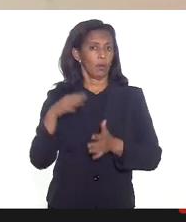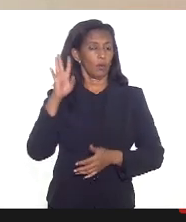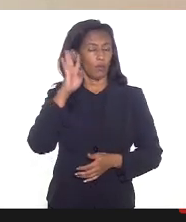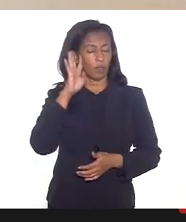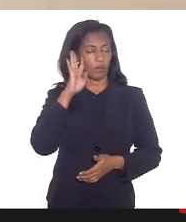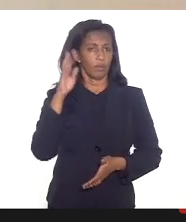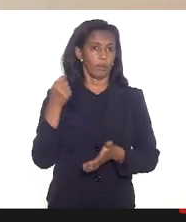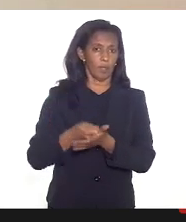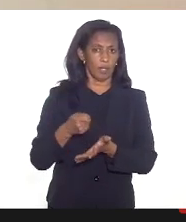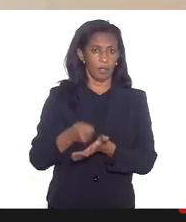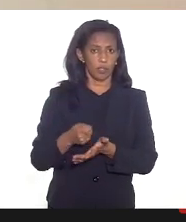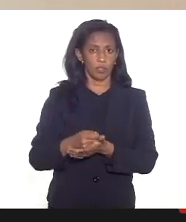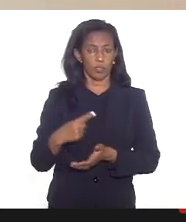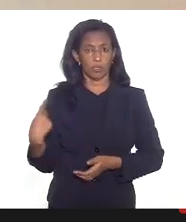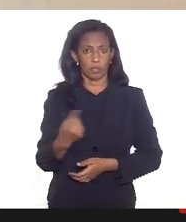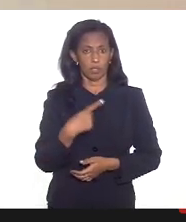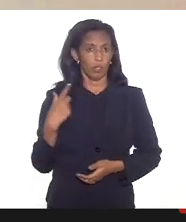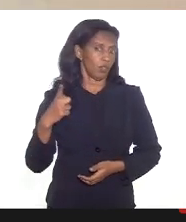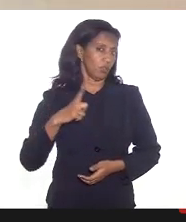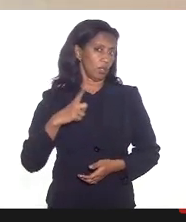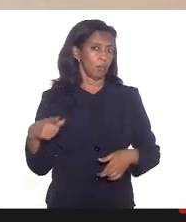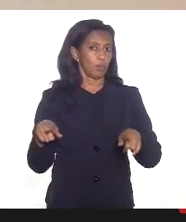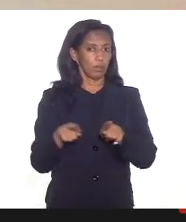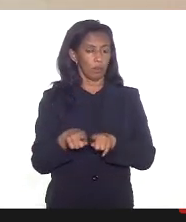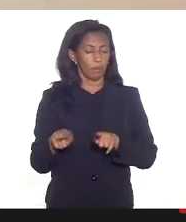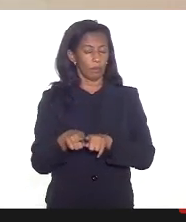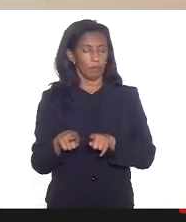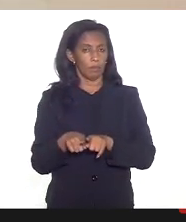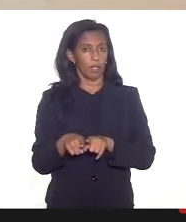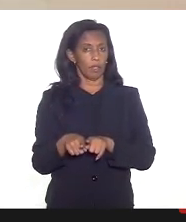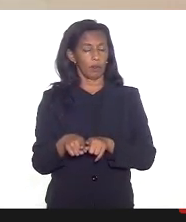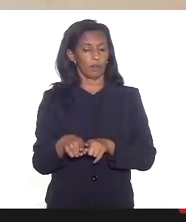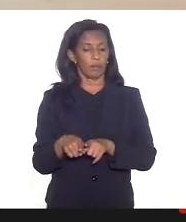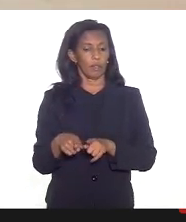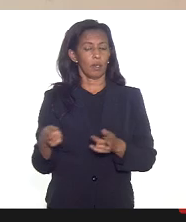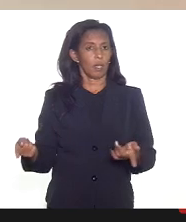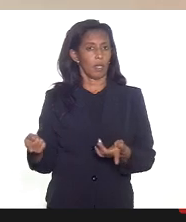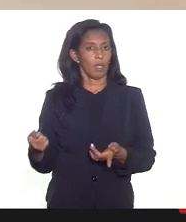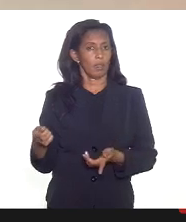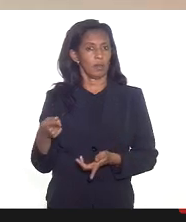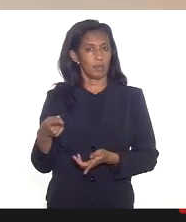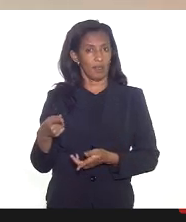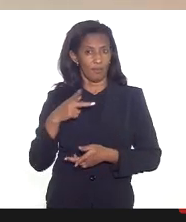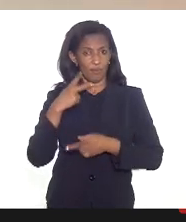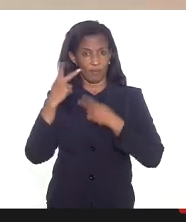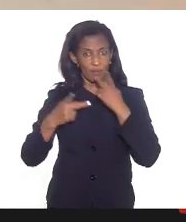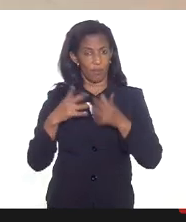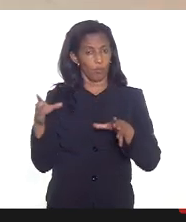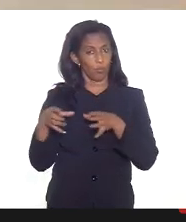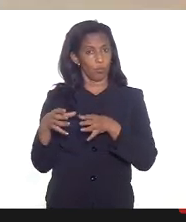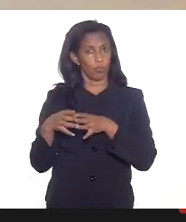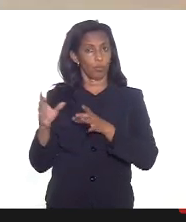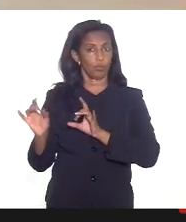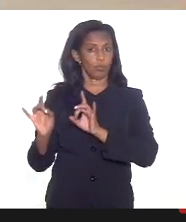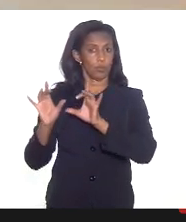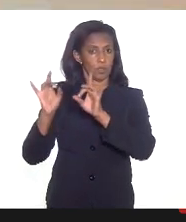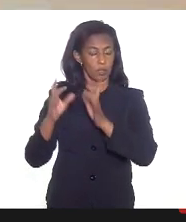para garantir que nós tenhamos também essa recomendação esse essa chancela da do grupo de especialistas